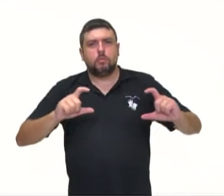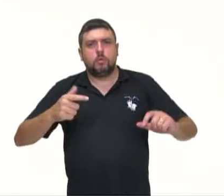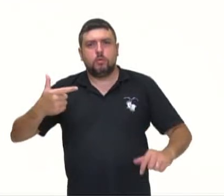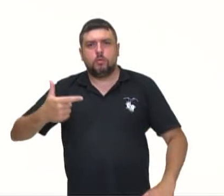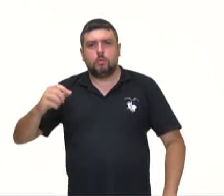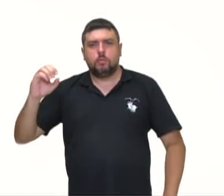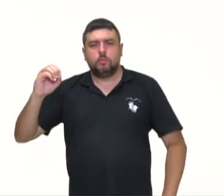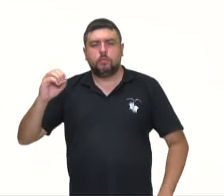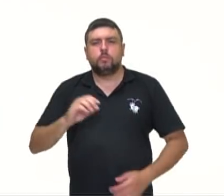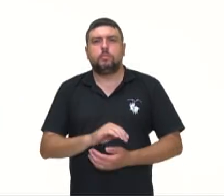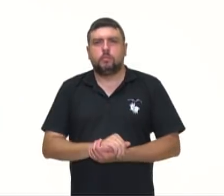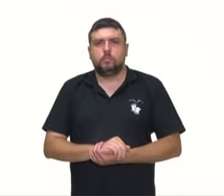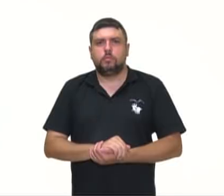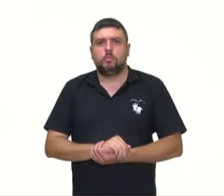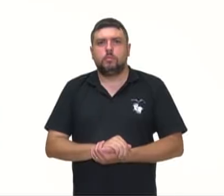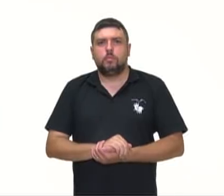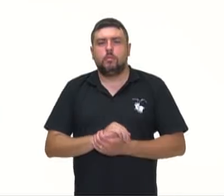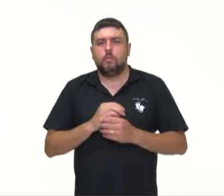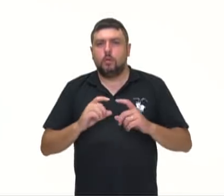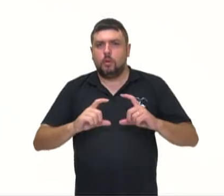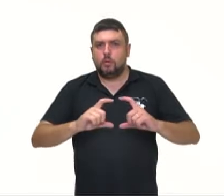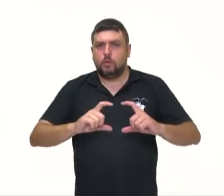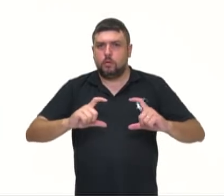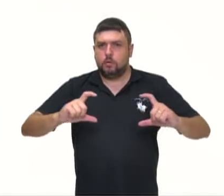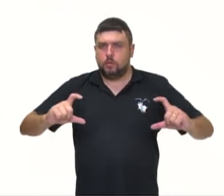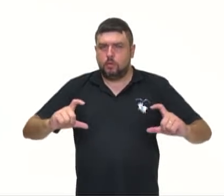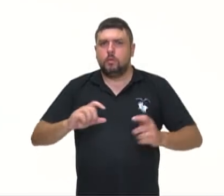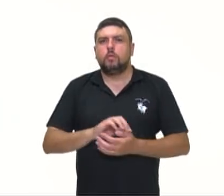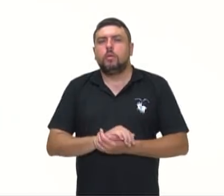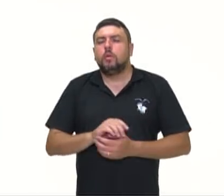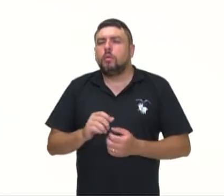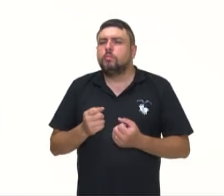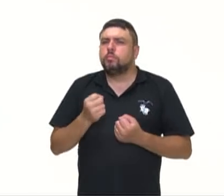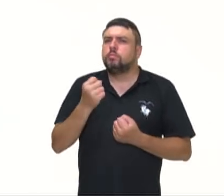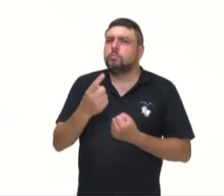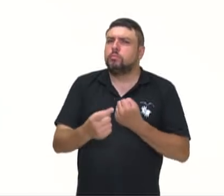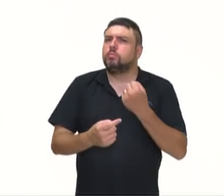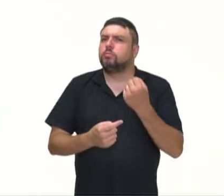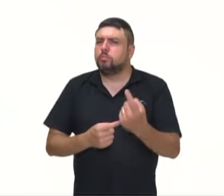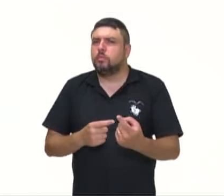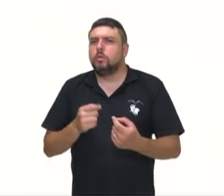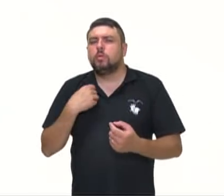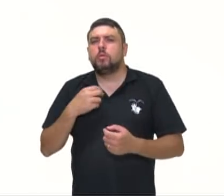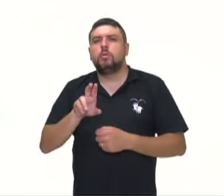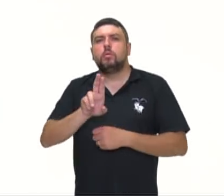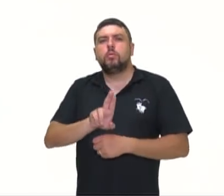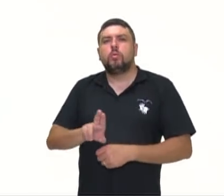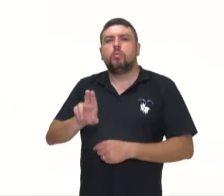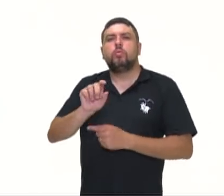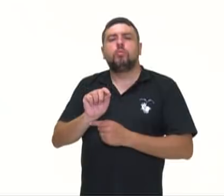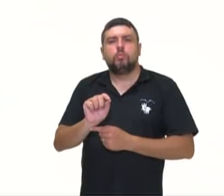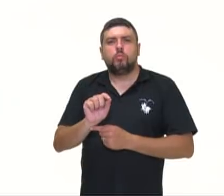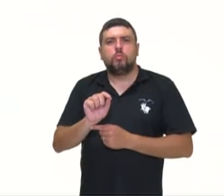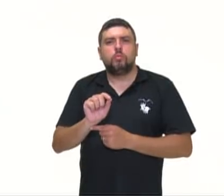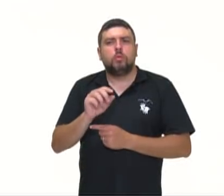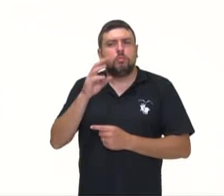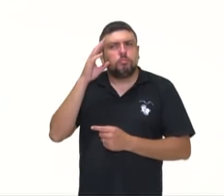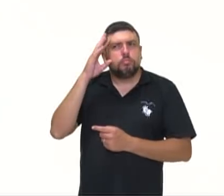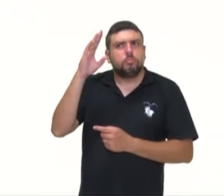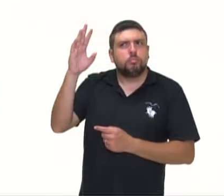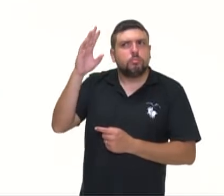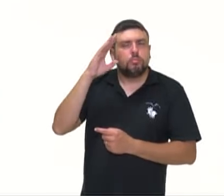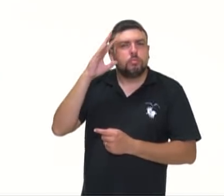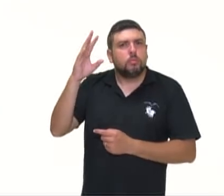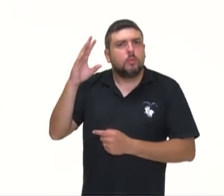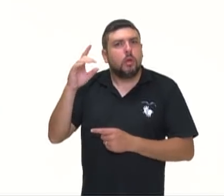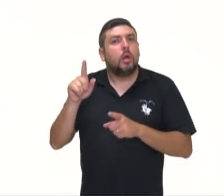grau? Então, equações, muitas vezes as equações são utilizadas para fazer previsões e também